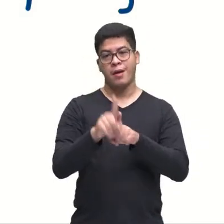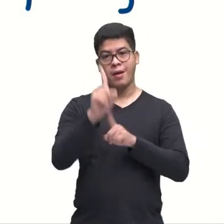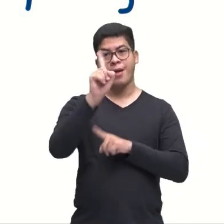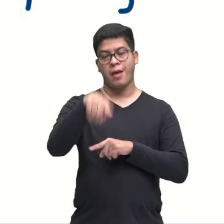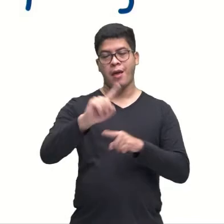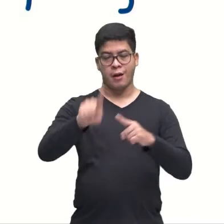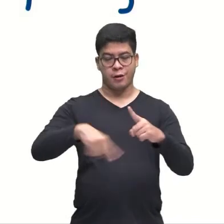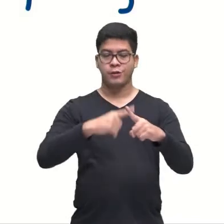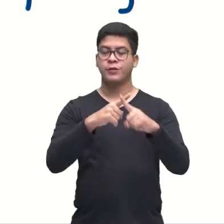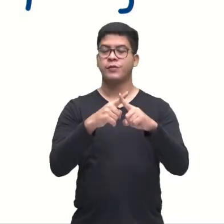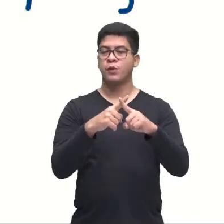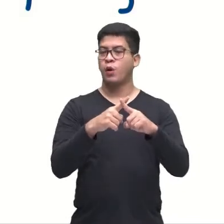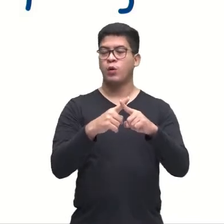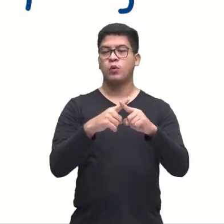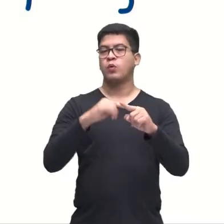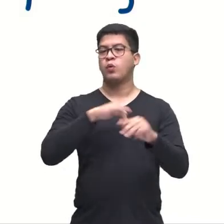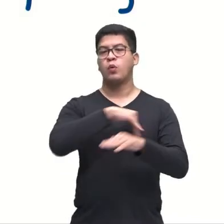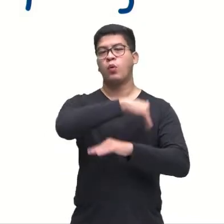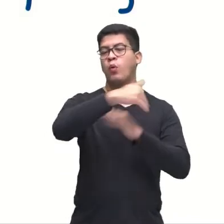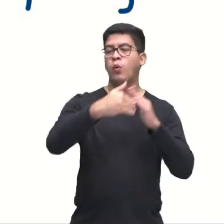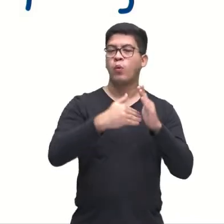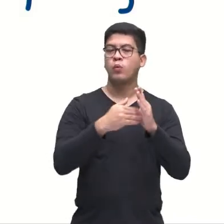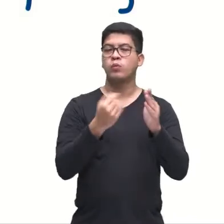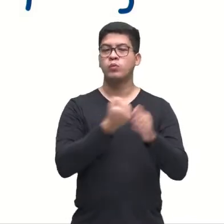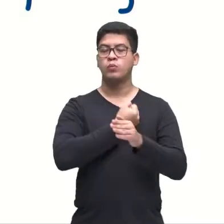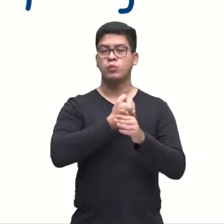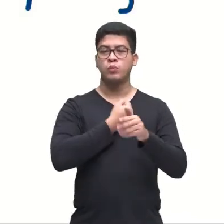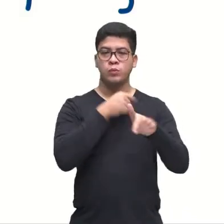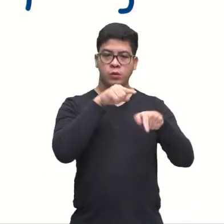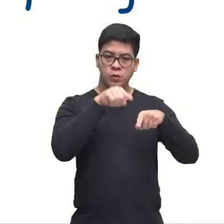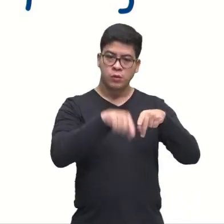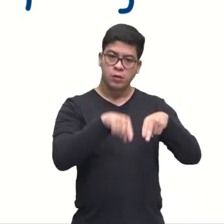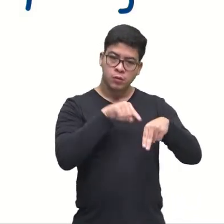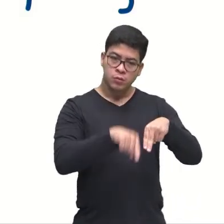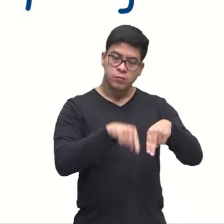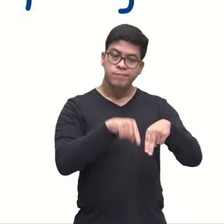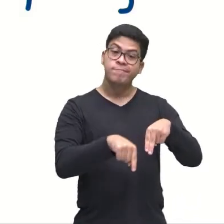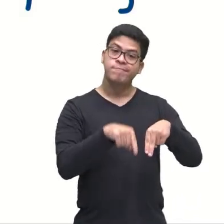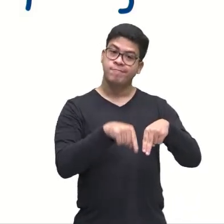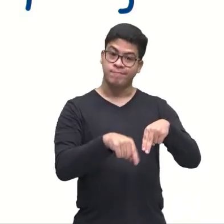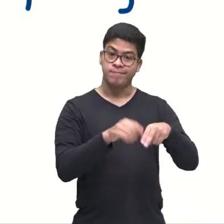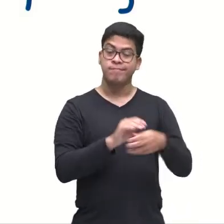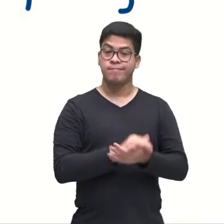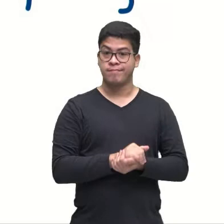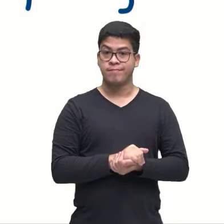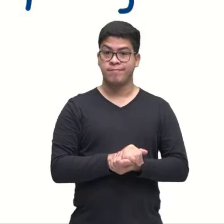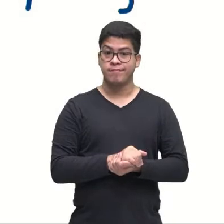De todos os números naturais que nós temos. Então, aí está, ó. Zero, né?